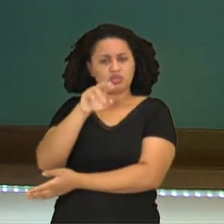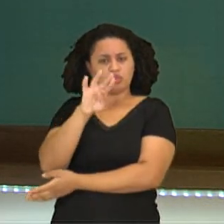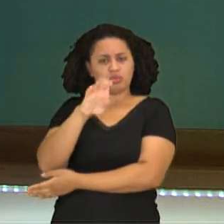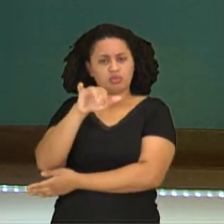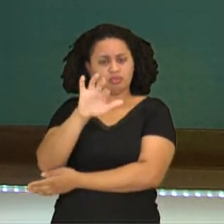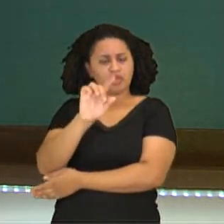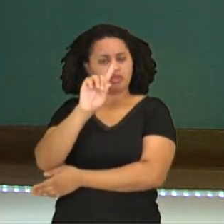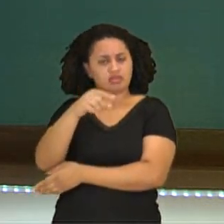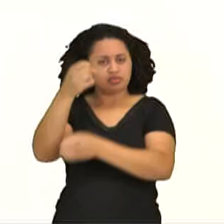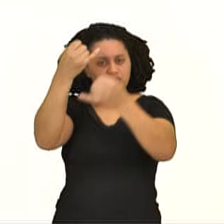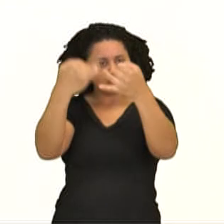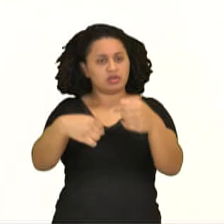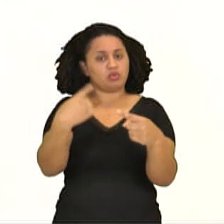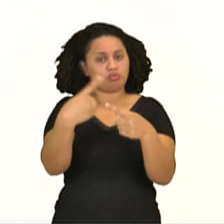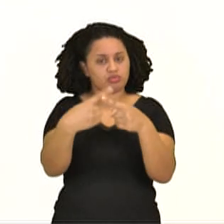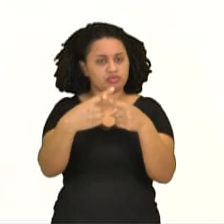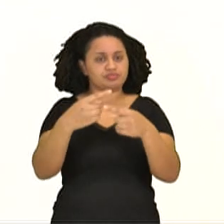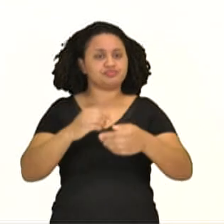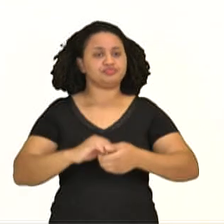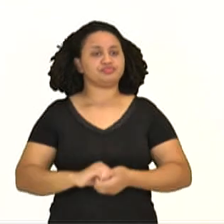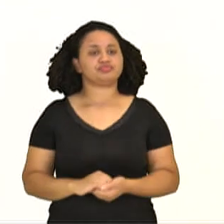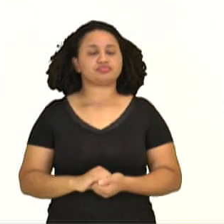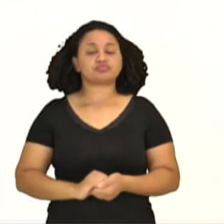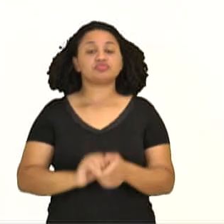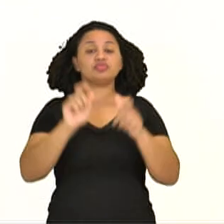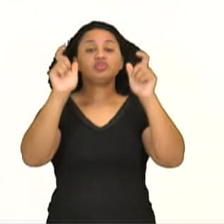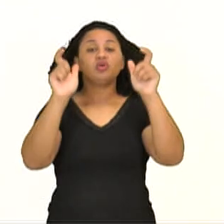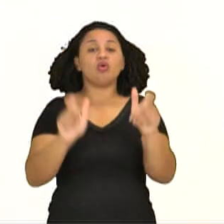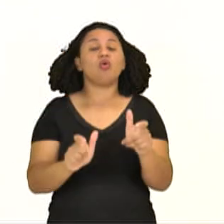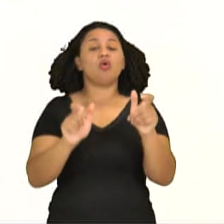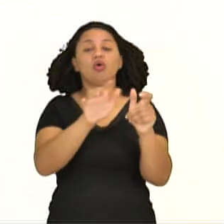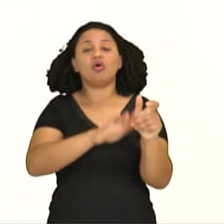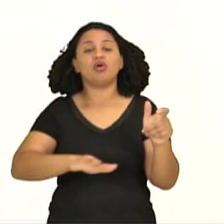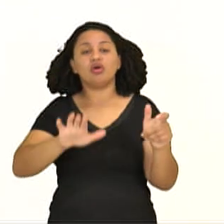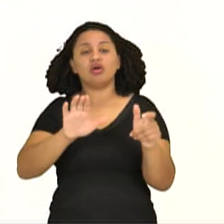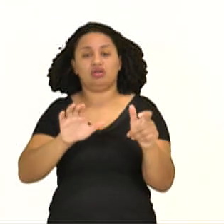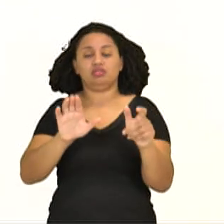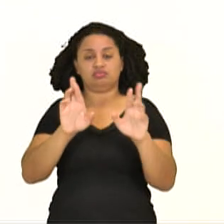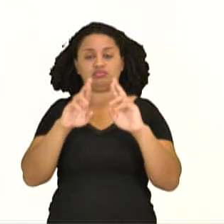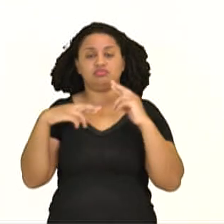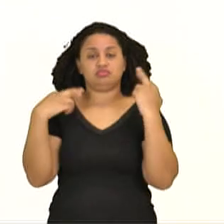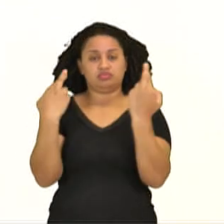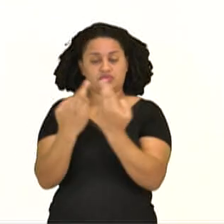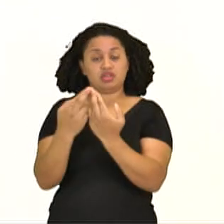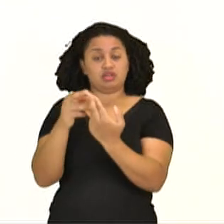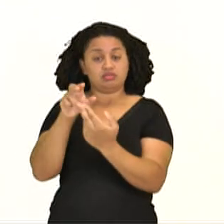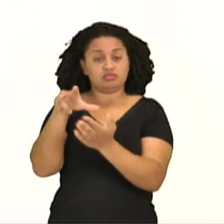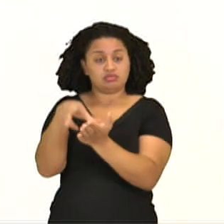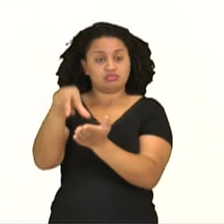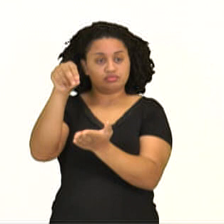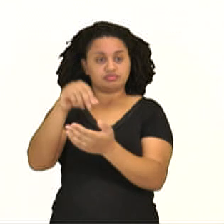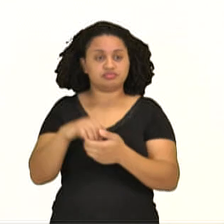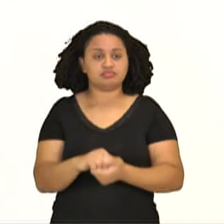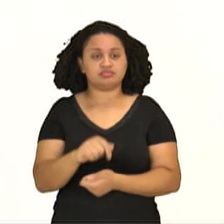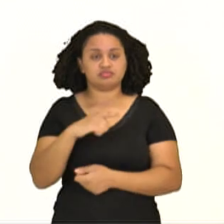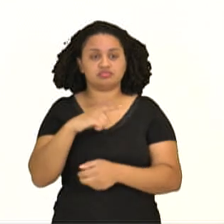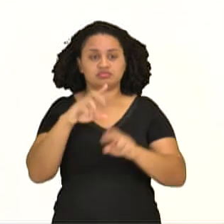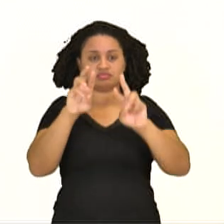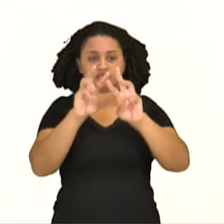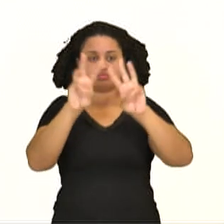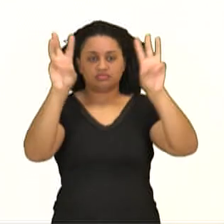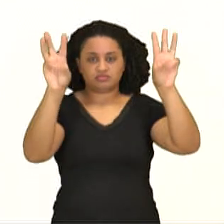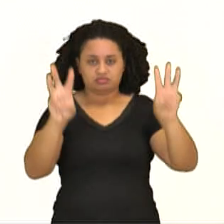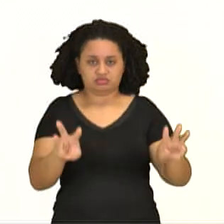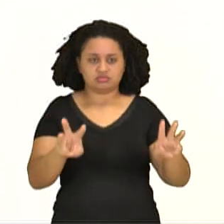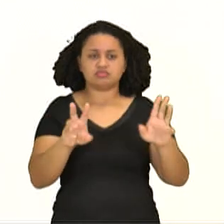aula por que esse termo. Onde está localizado o reino de Cush? Aqui vocês têm o Museu de Kerma.